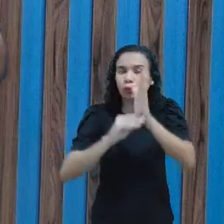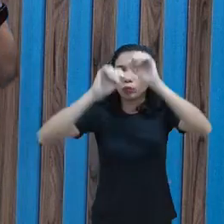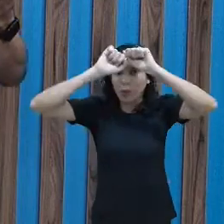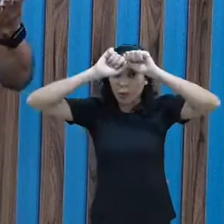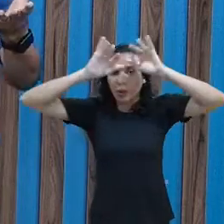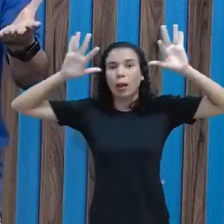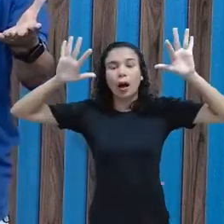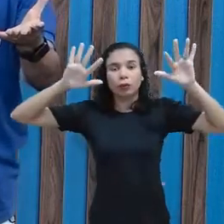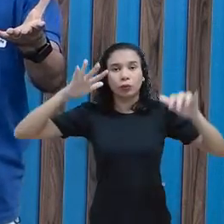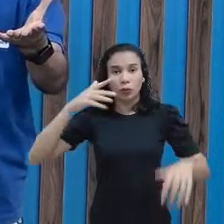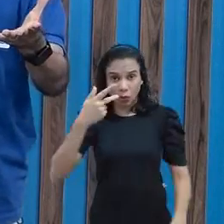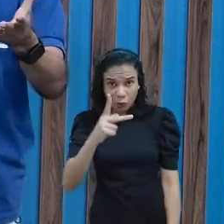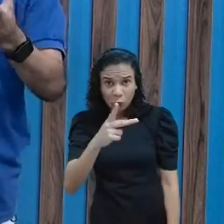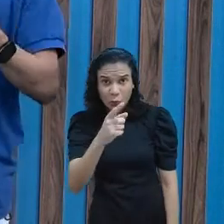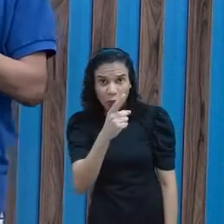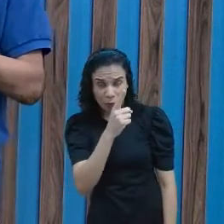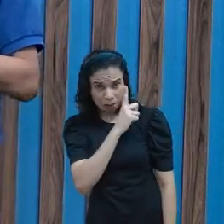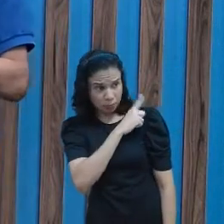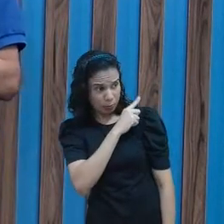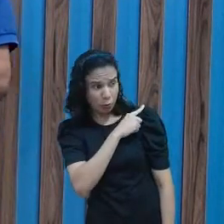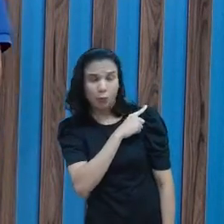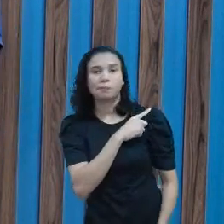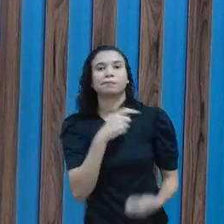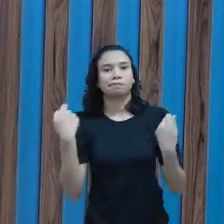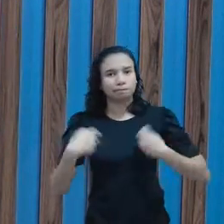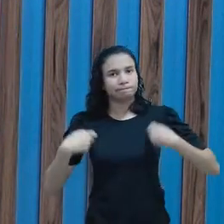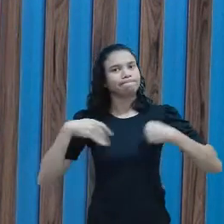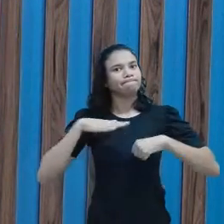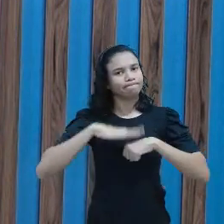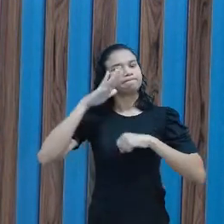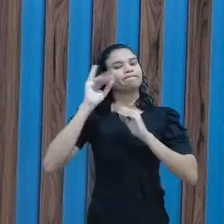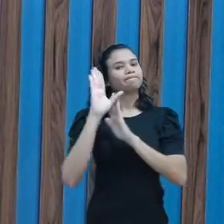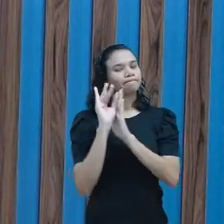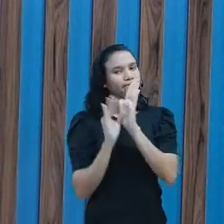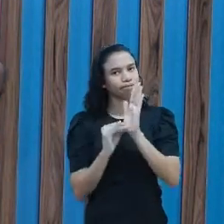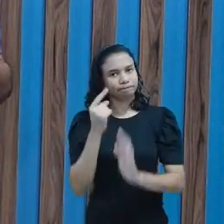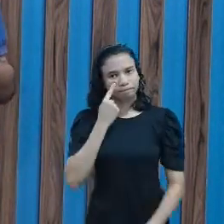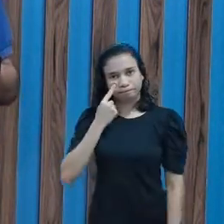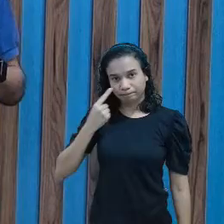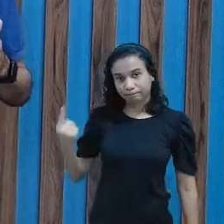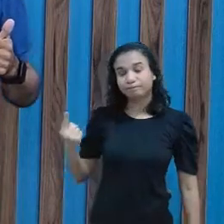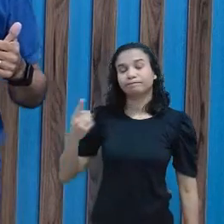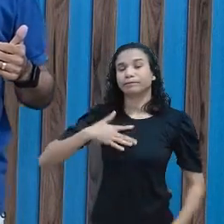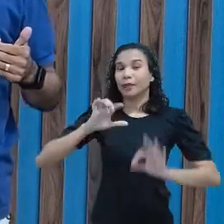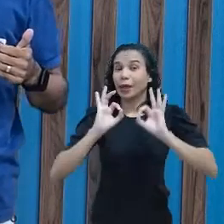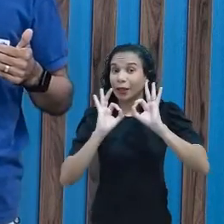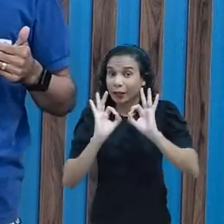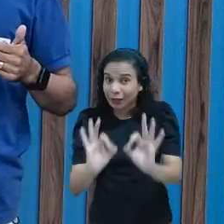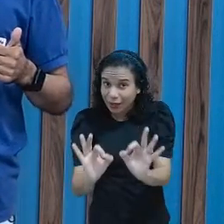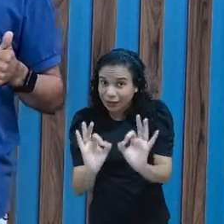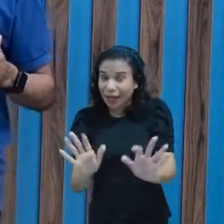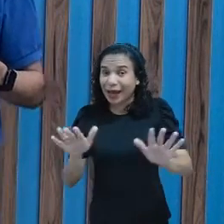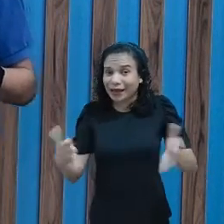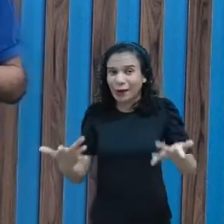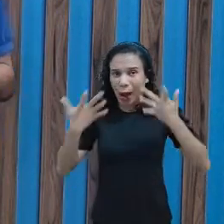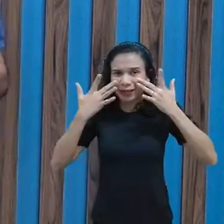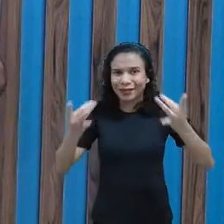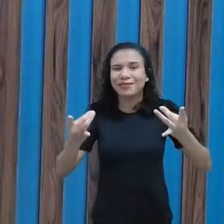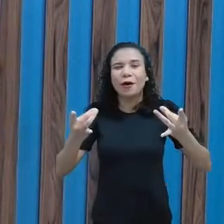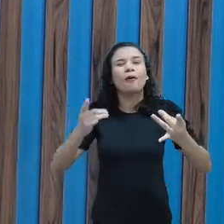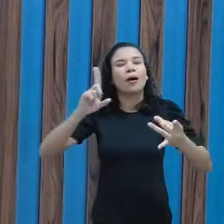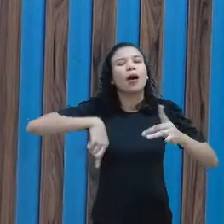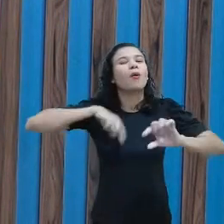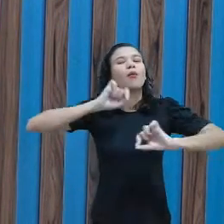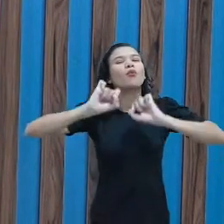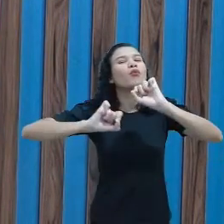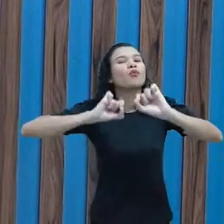quando você for do primeiro ano de ensino médio, vai precisar bastante aí desse assunto, com toda a certeza. Então, fica ligadinho porque isso